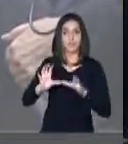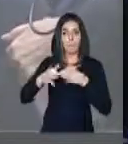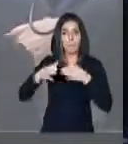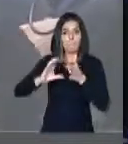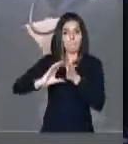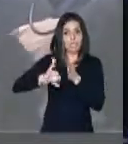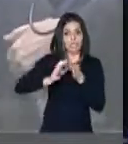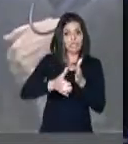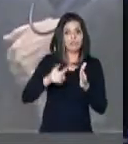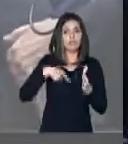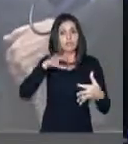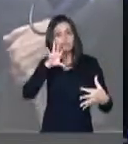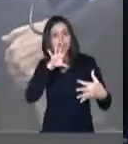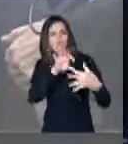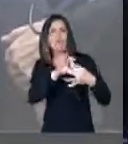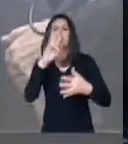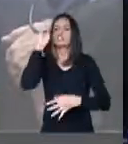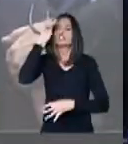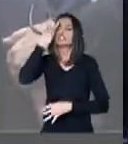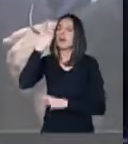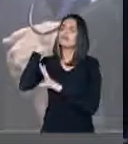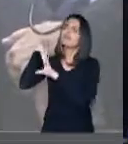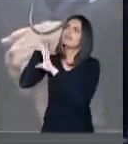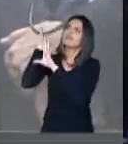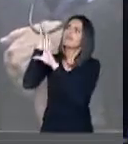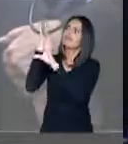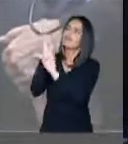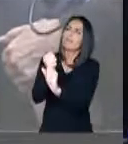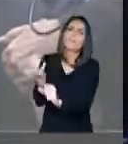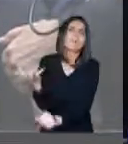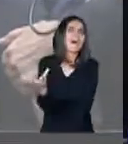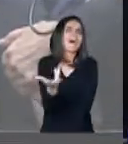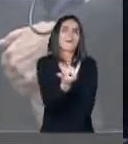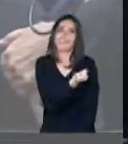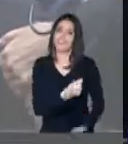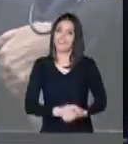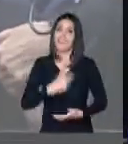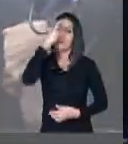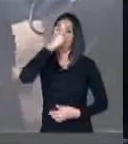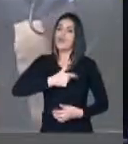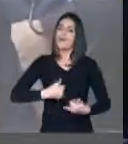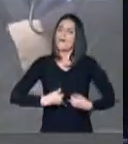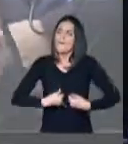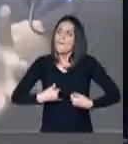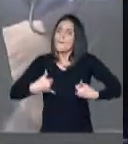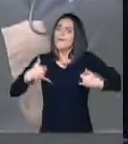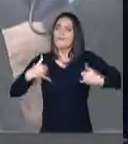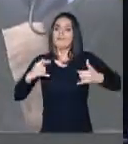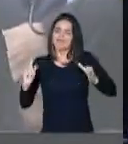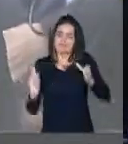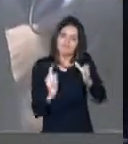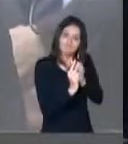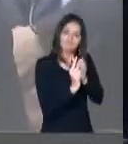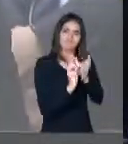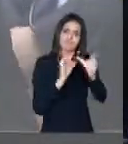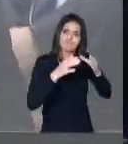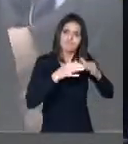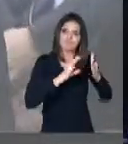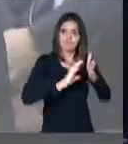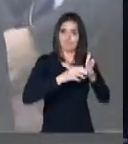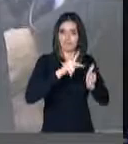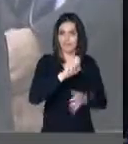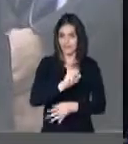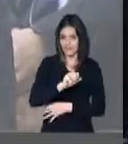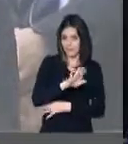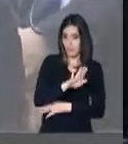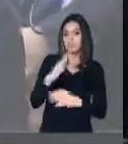junto à sua história magnífica. Quero dizer que eu tenho muito orgulho de fazer parte do PSB, quero parabenizar a condução na liderança do